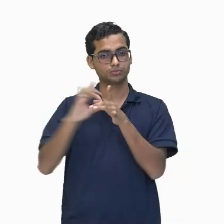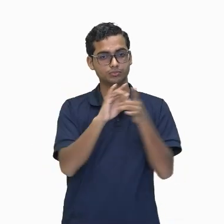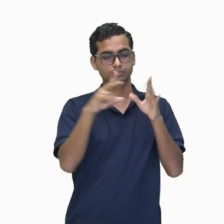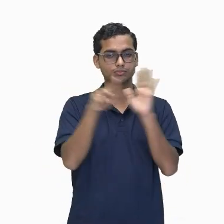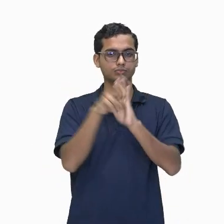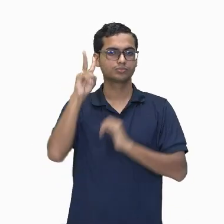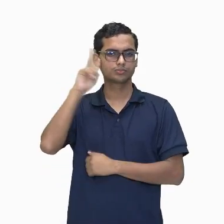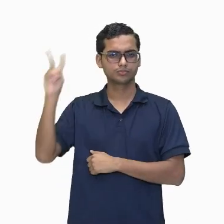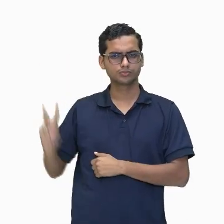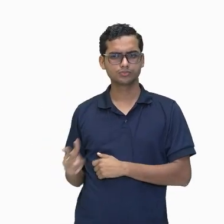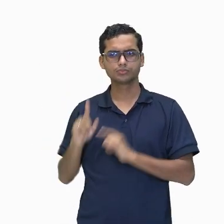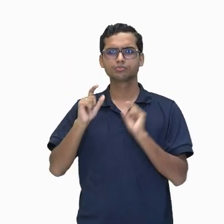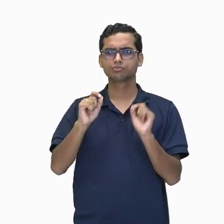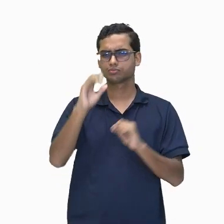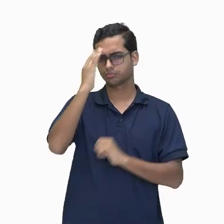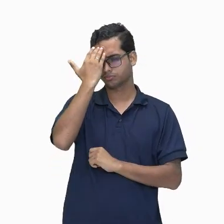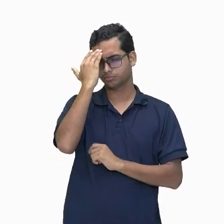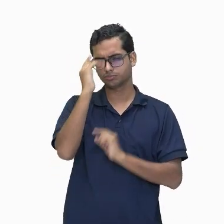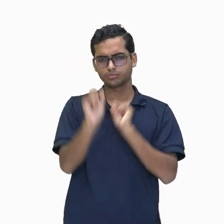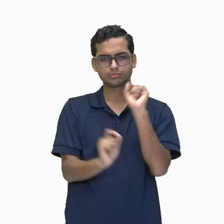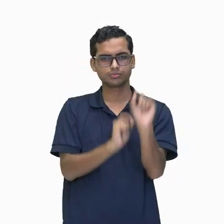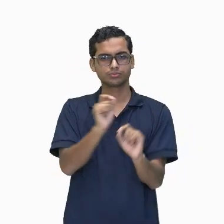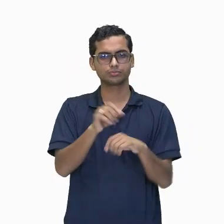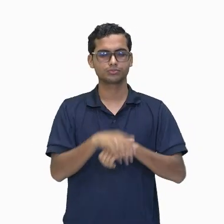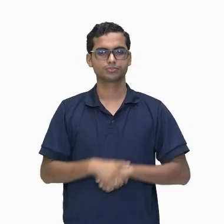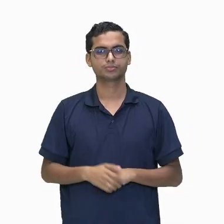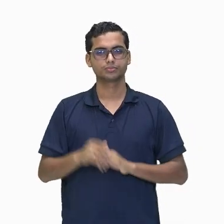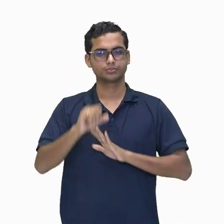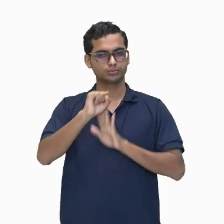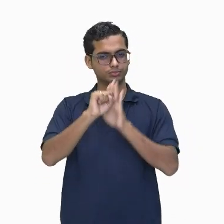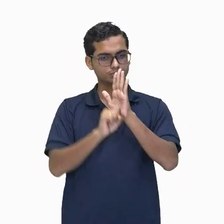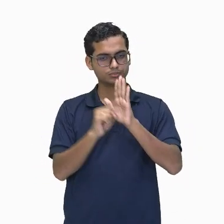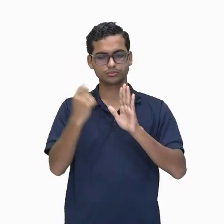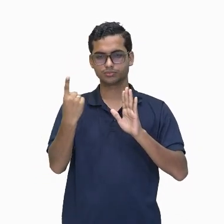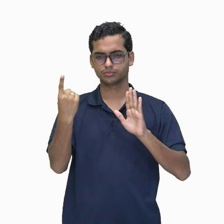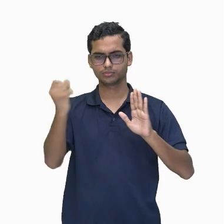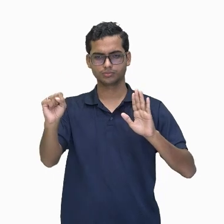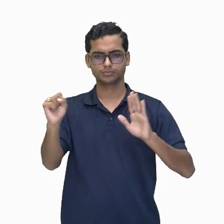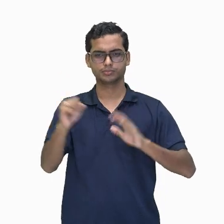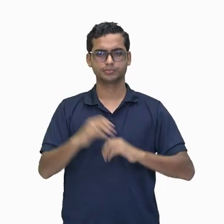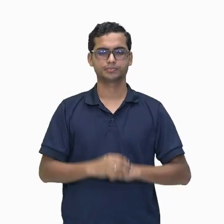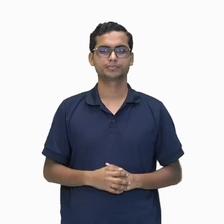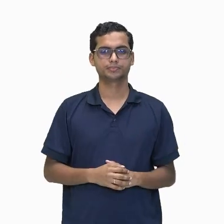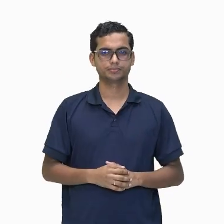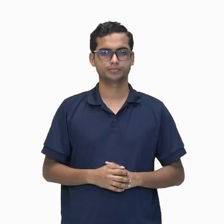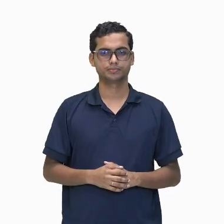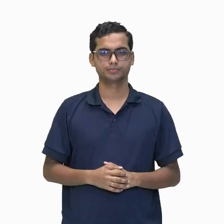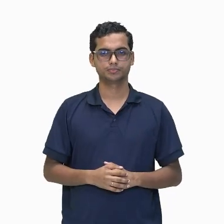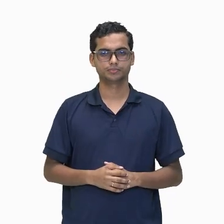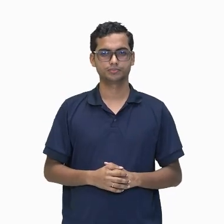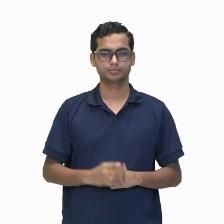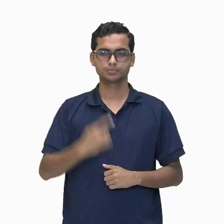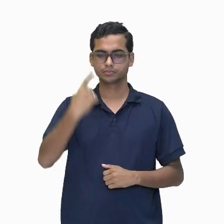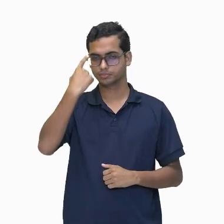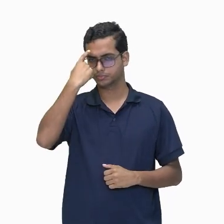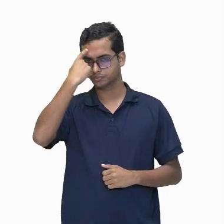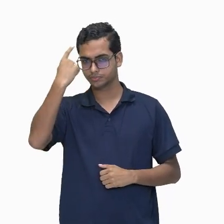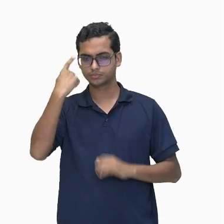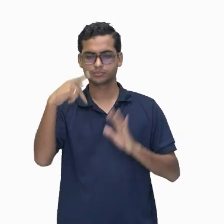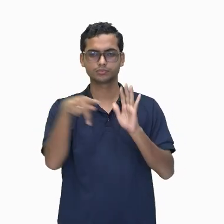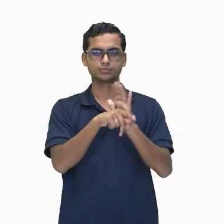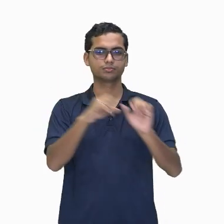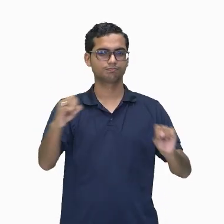histórico, nós vamos entender um pouco mais. Em meados do século XVIII, ideais iluministas, como